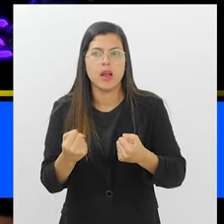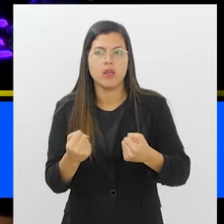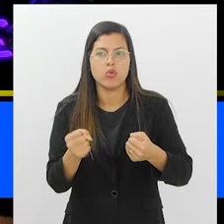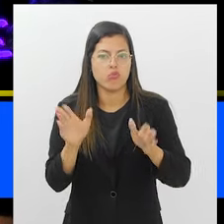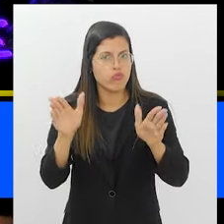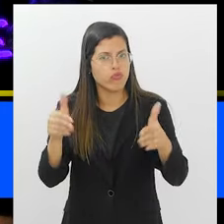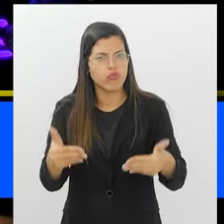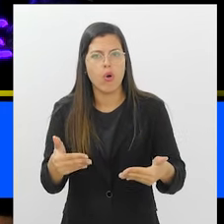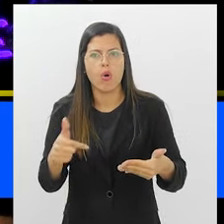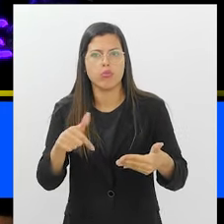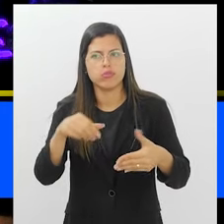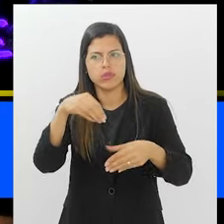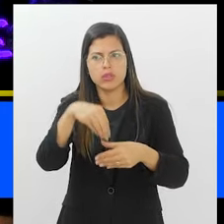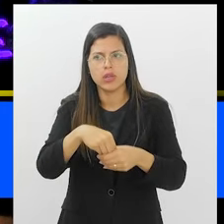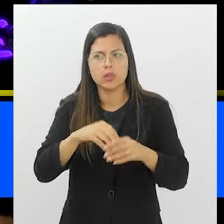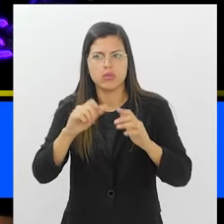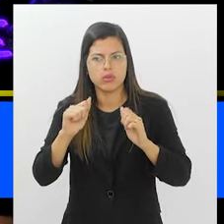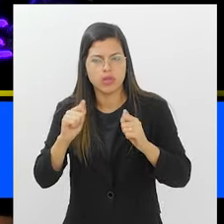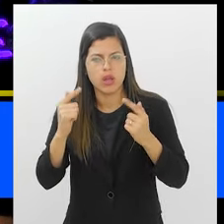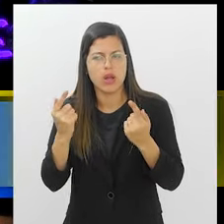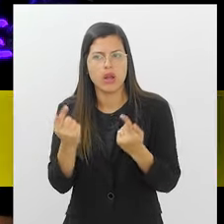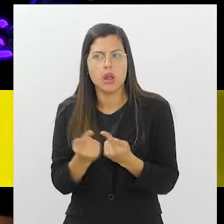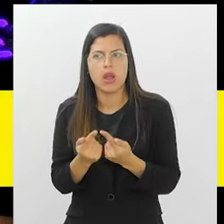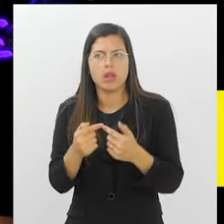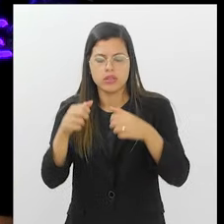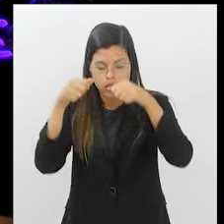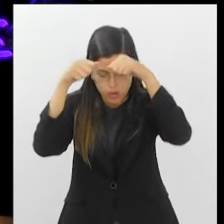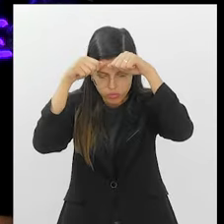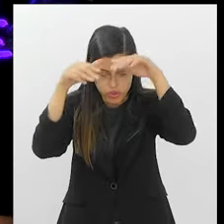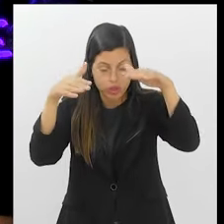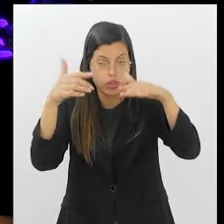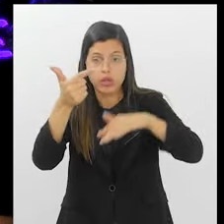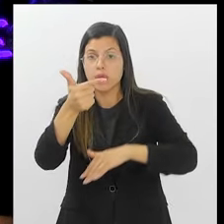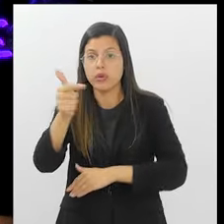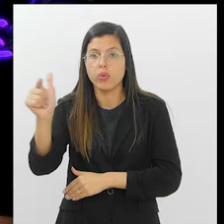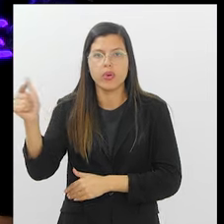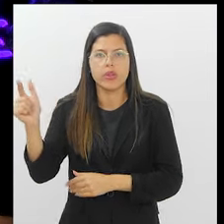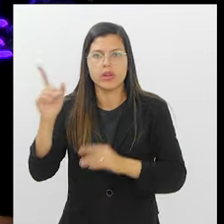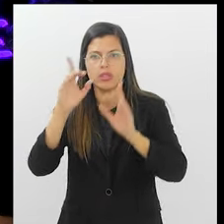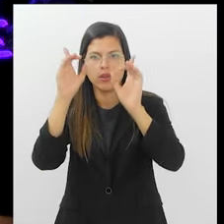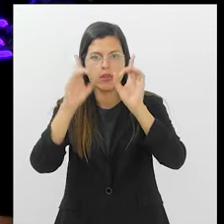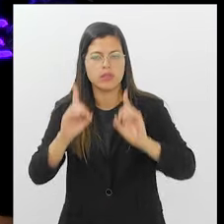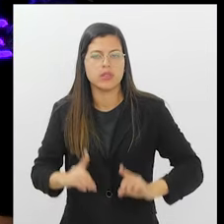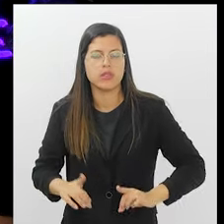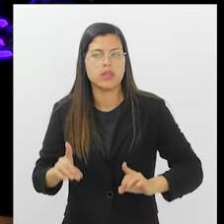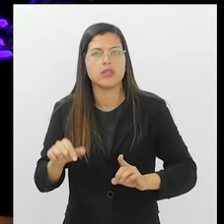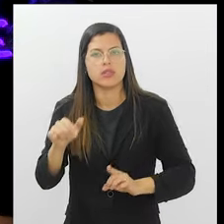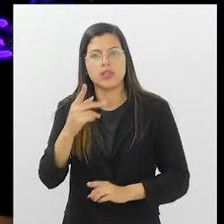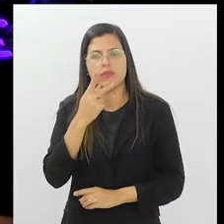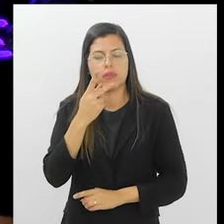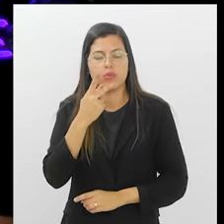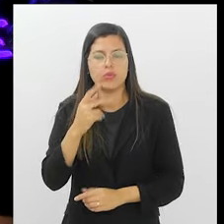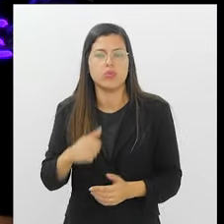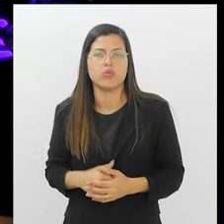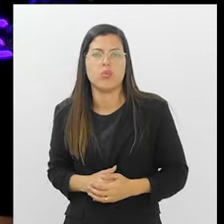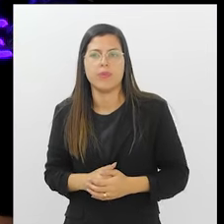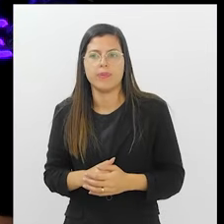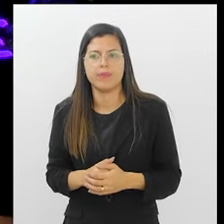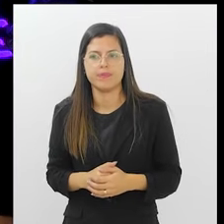né, dentro do parlamento, né, em cima dos autistas, em cima de outras, qualquer outra deficiência, né, como você citou,